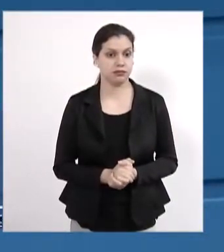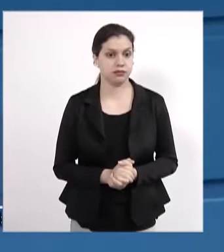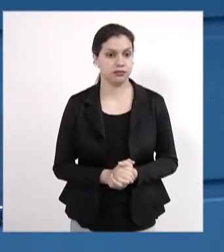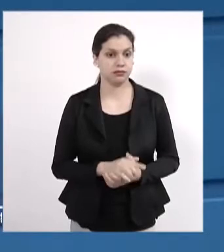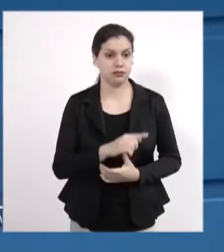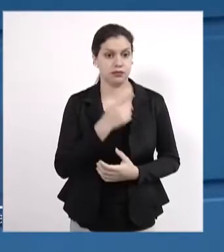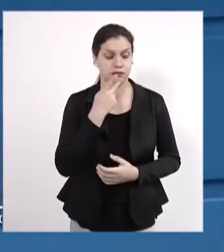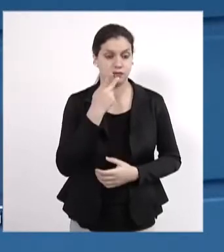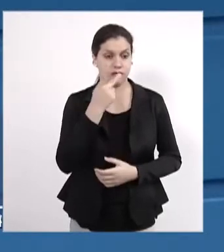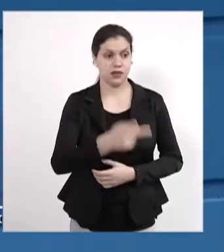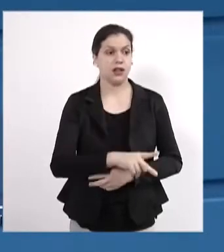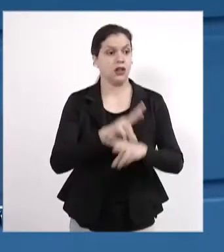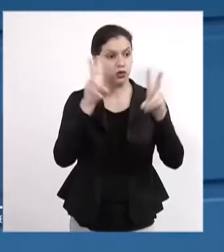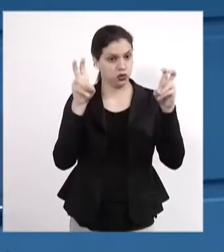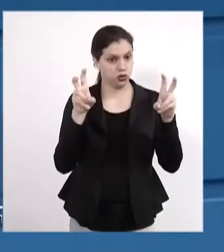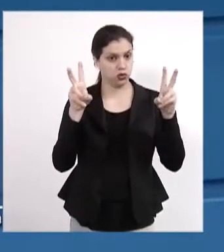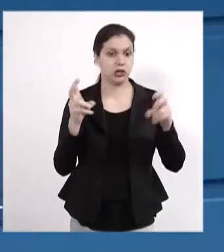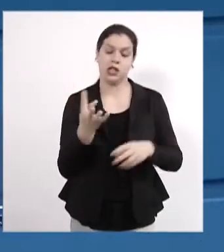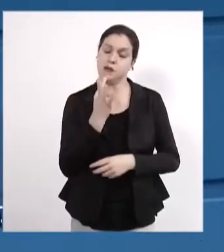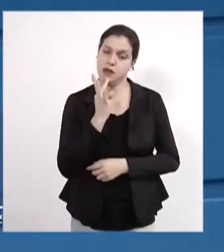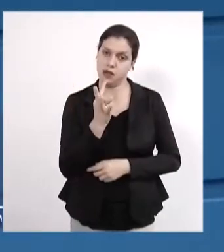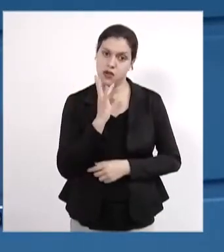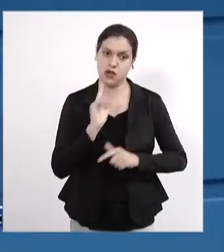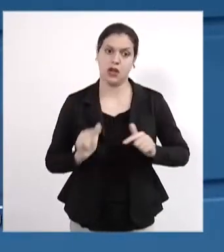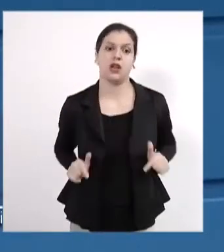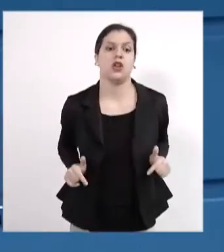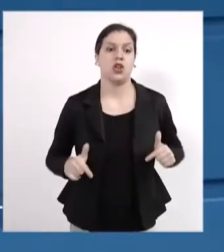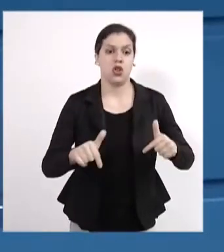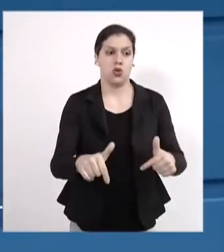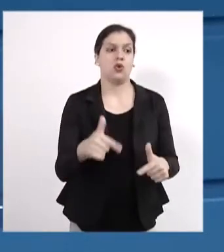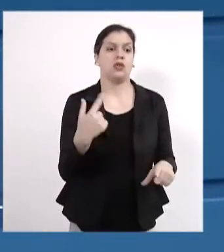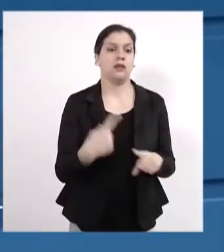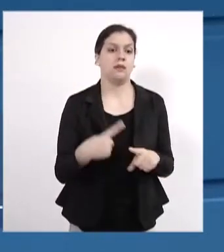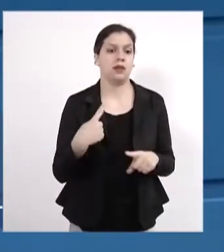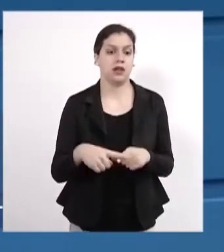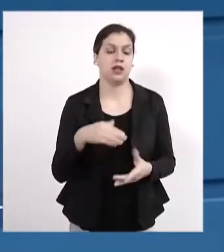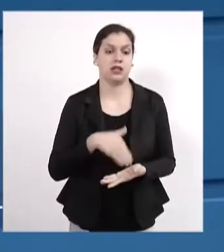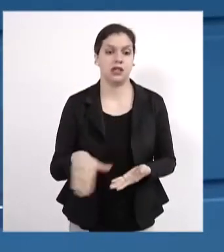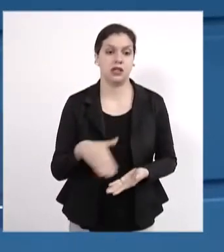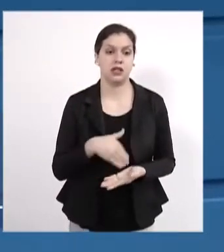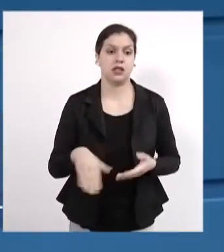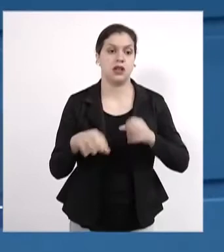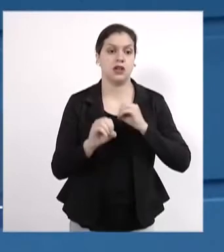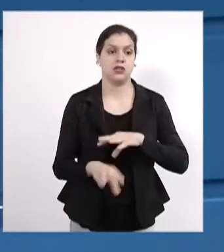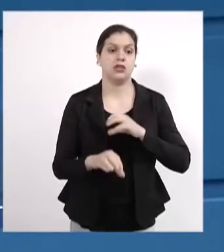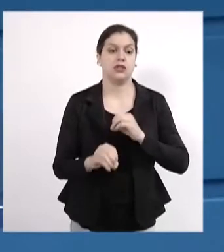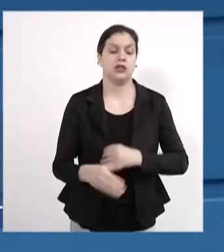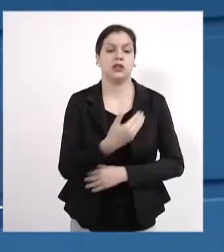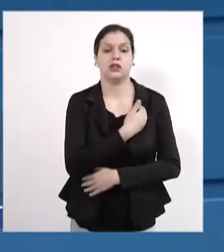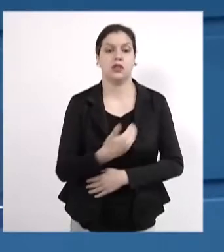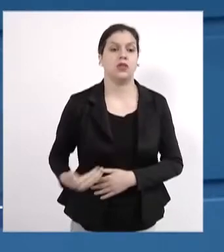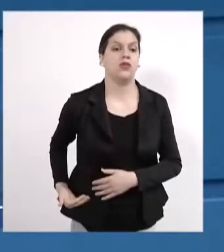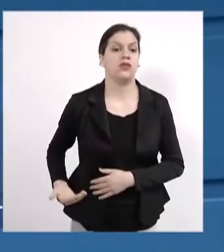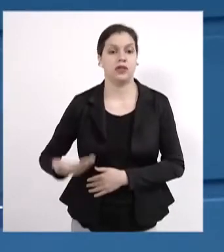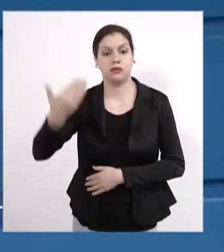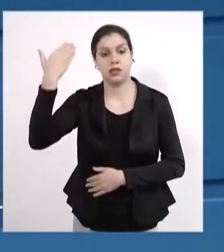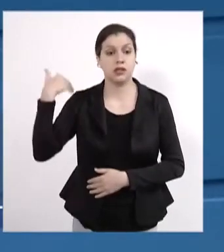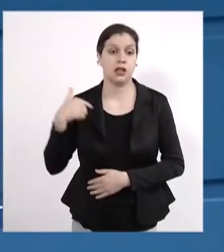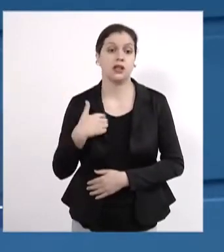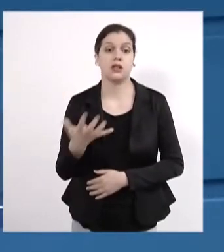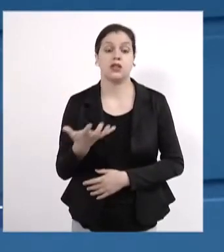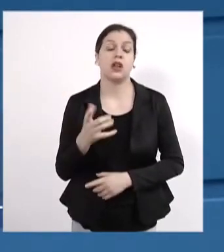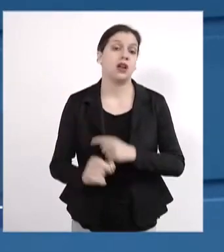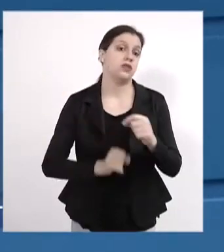tema do qual conhece, militou, por ser secretário de Educação nos governos anteriores. E eu